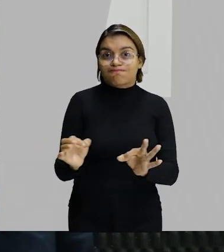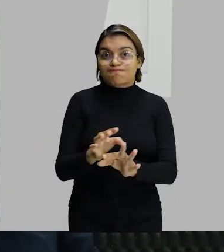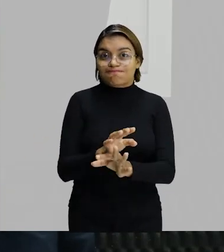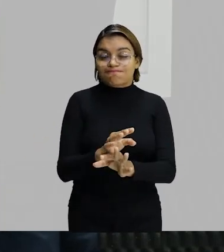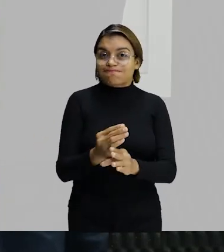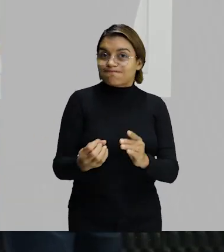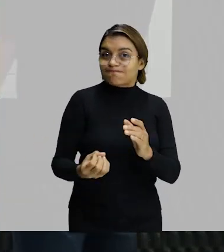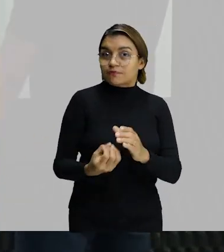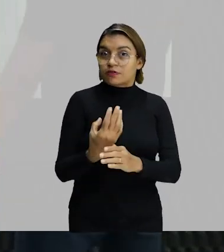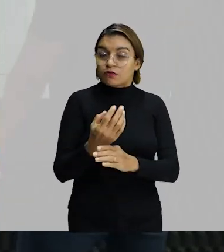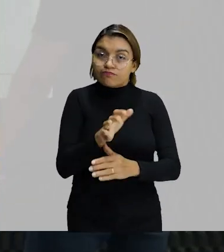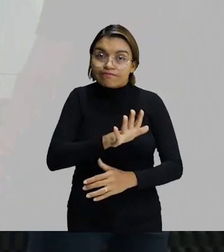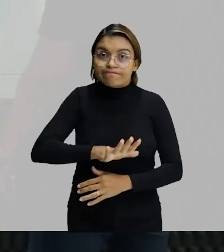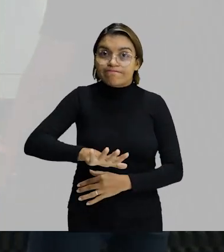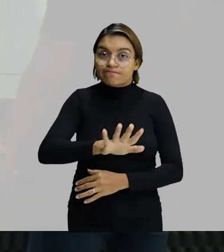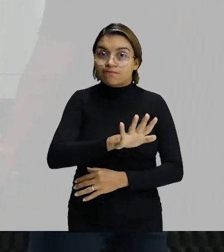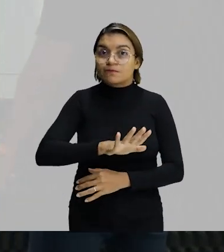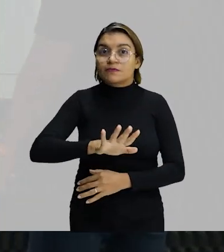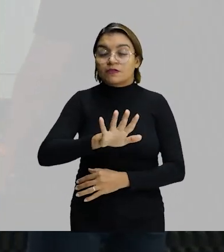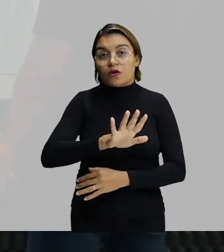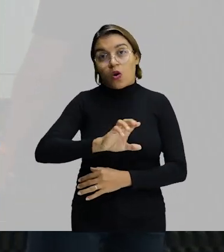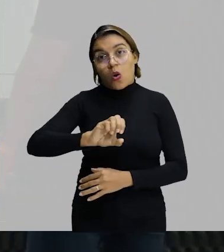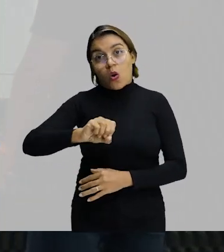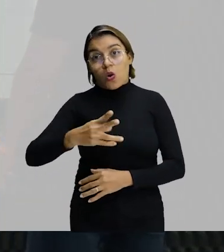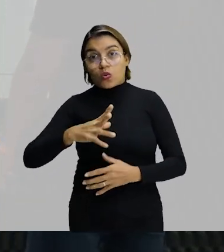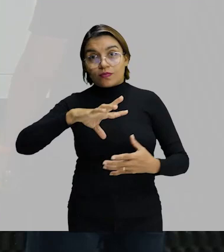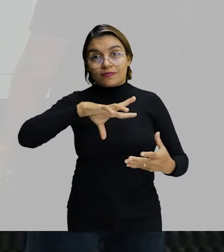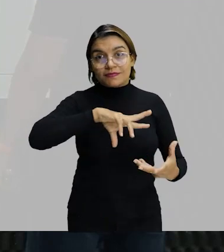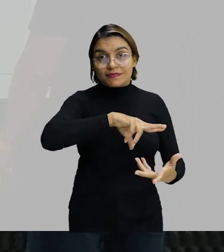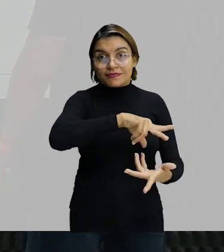certo? Que é geral ou universal.